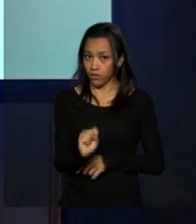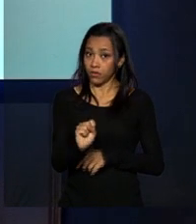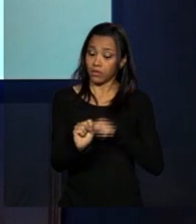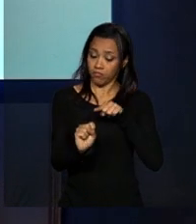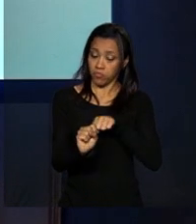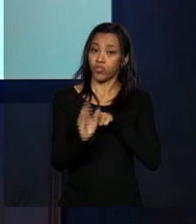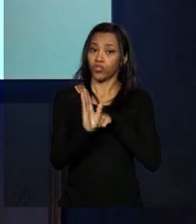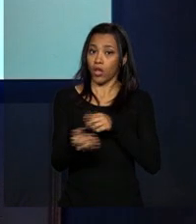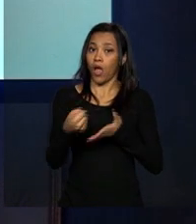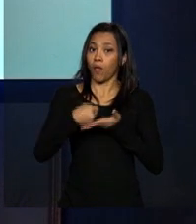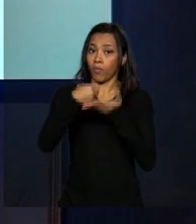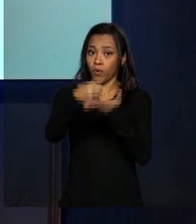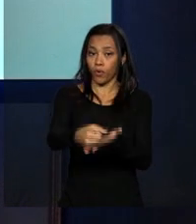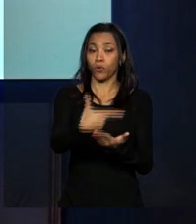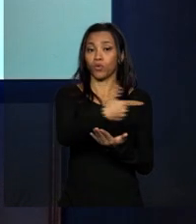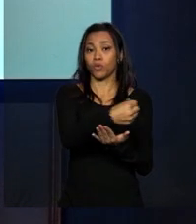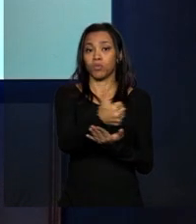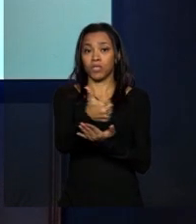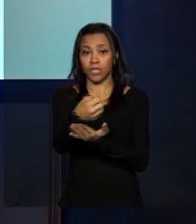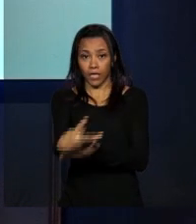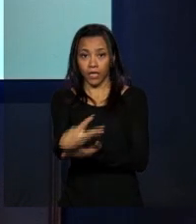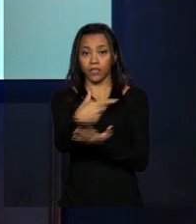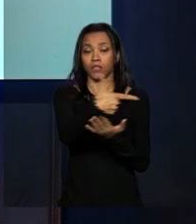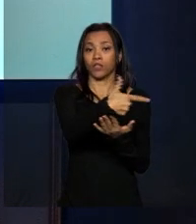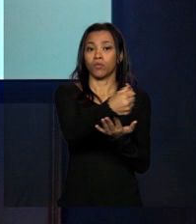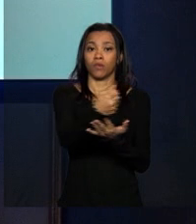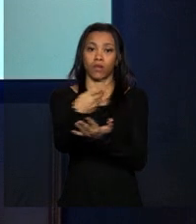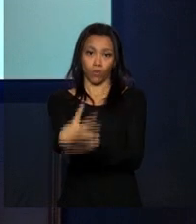apoiou entre 2013 e